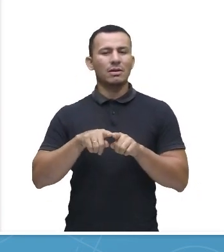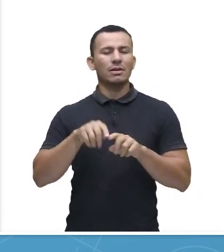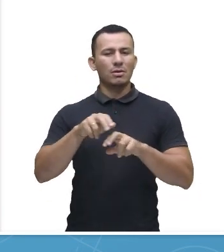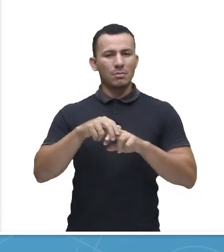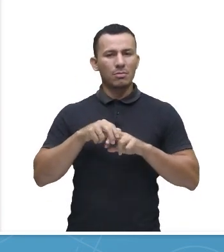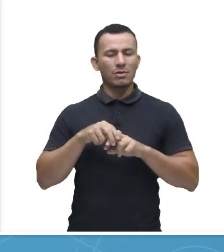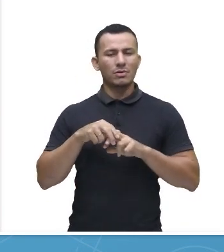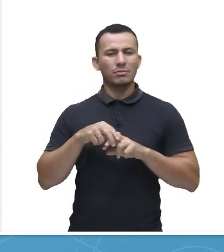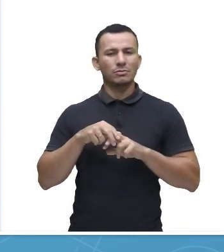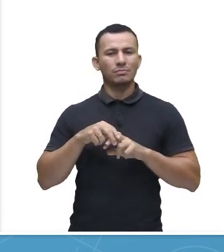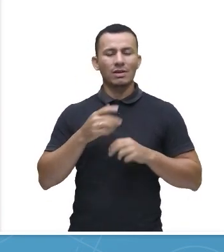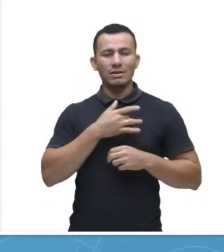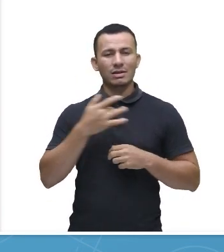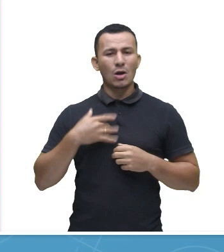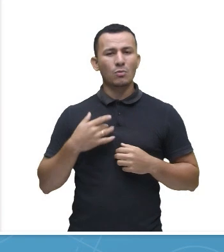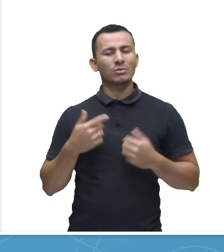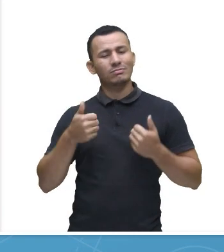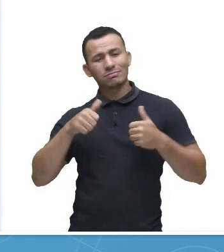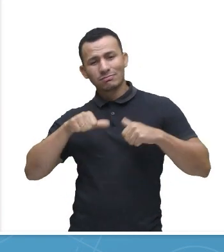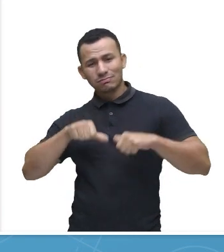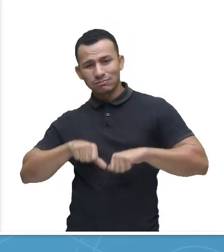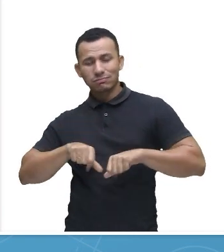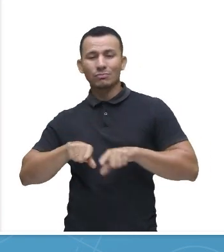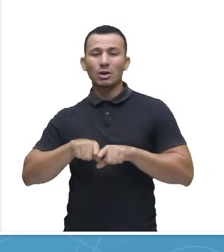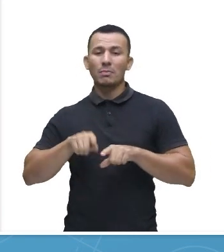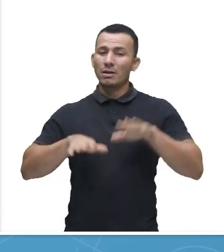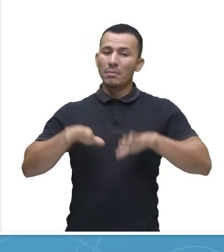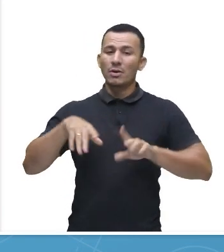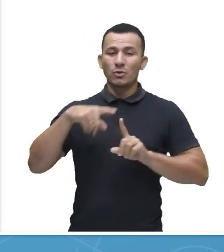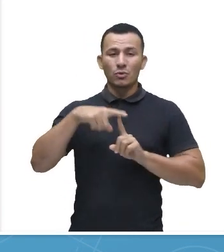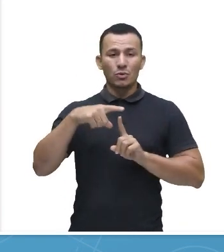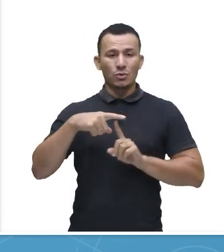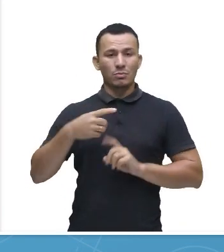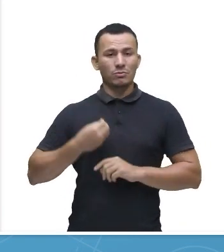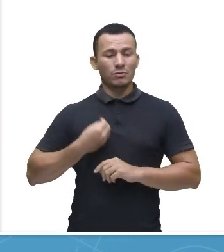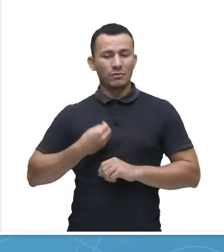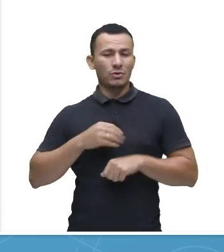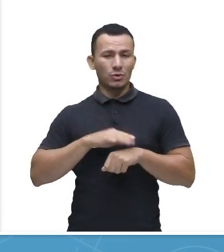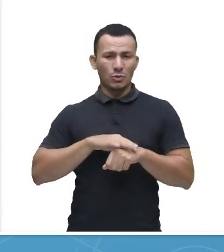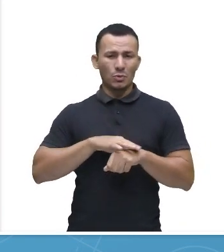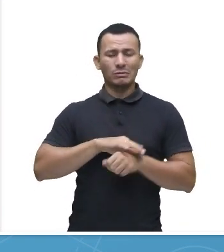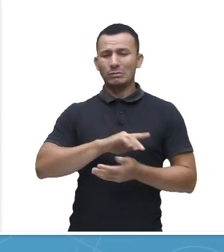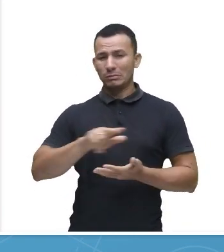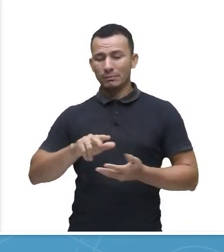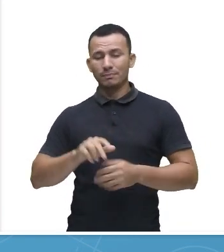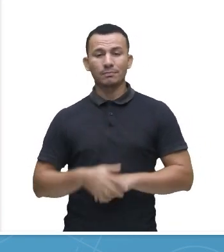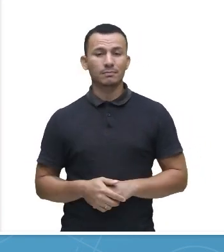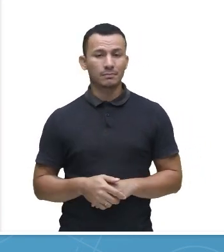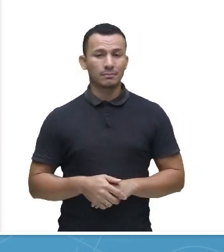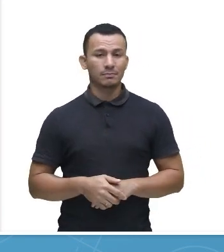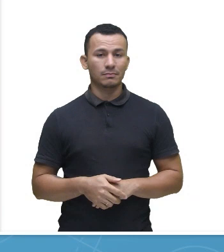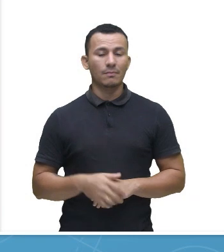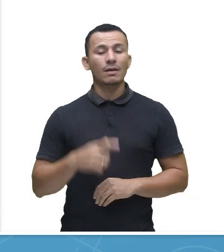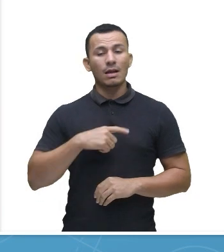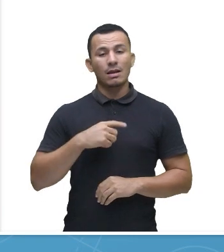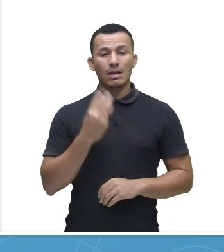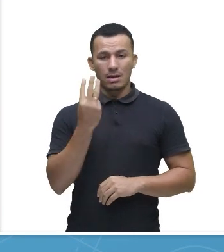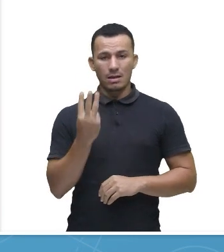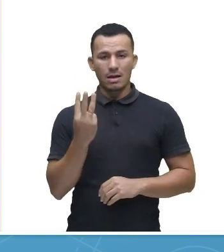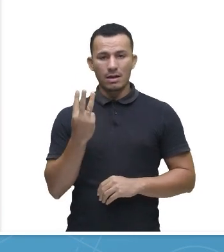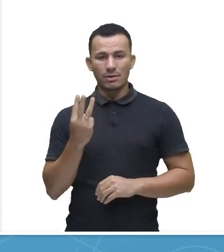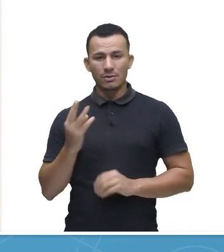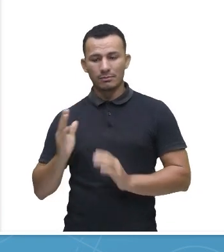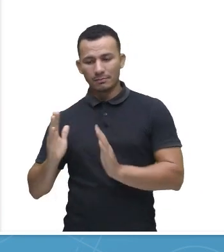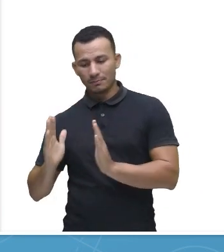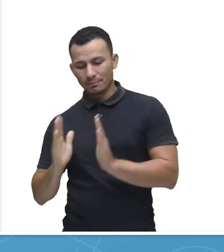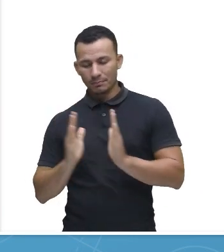influência dos agravos à saúde e do estilo de vida. Este processo pode ser dividido em três